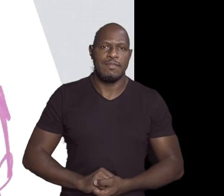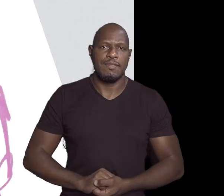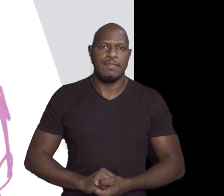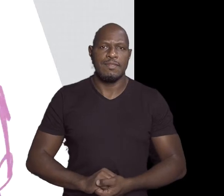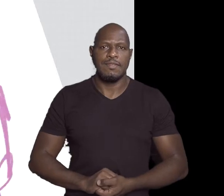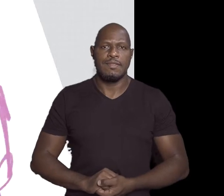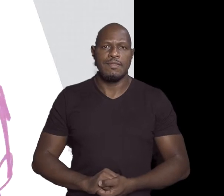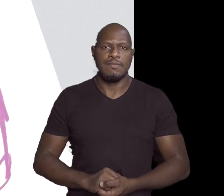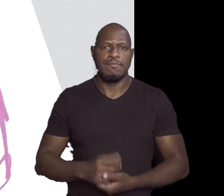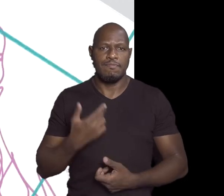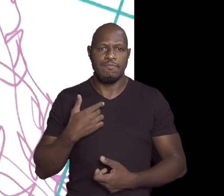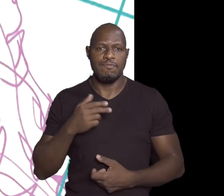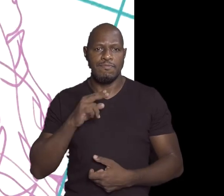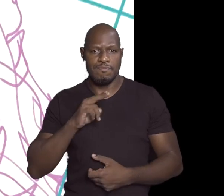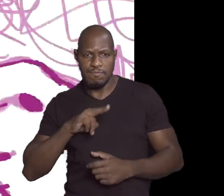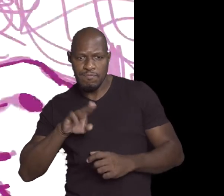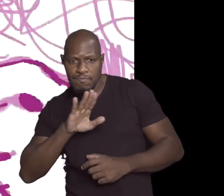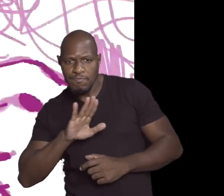através do estudo